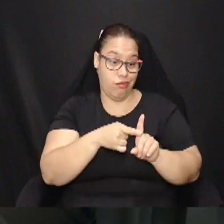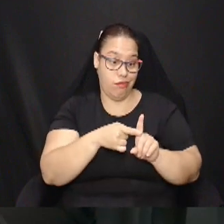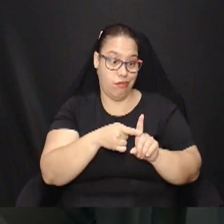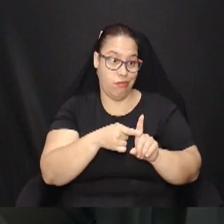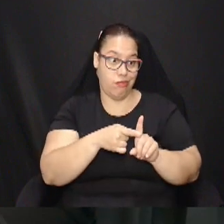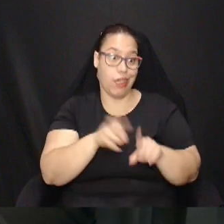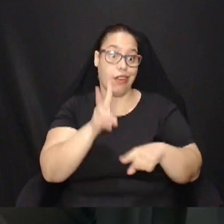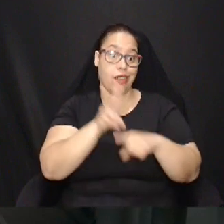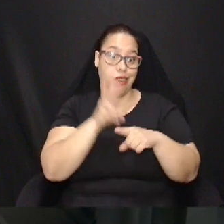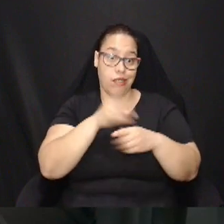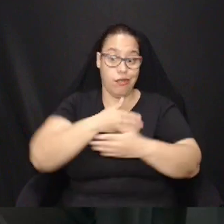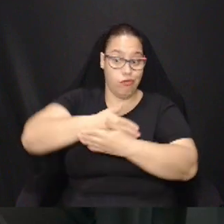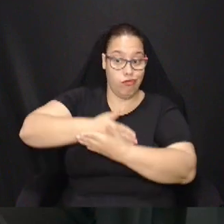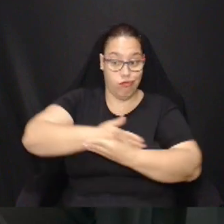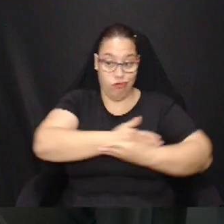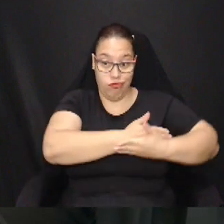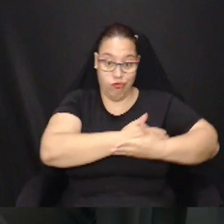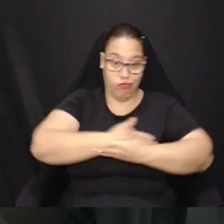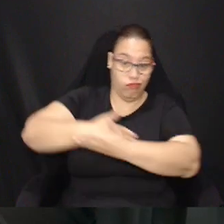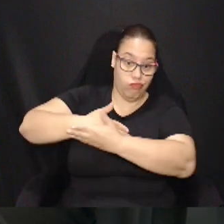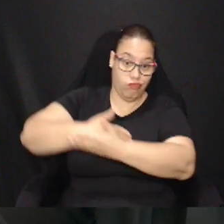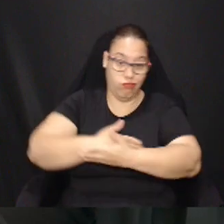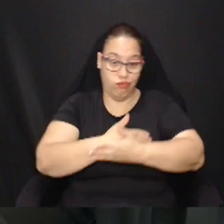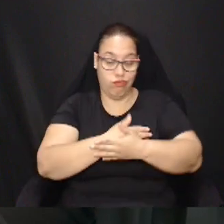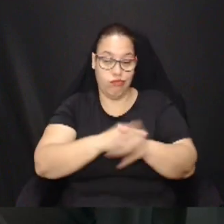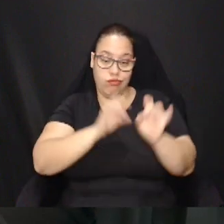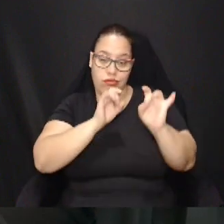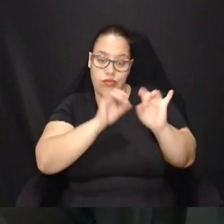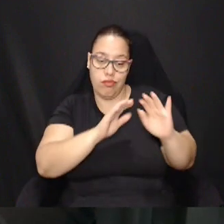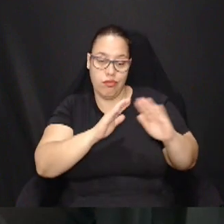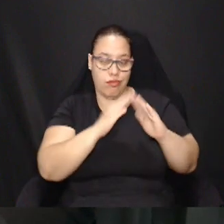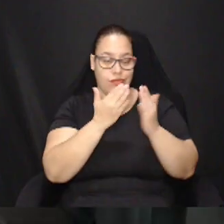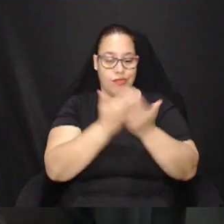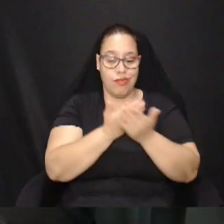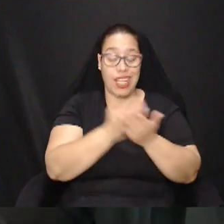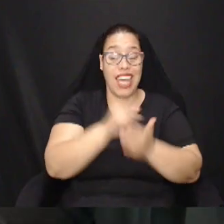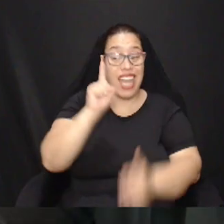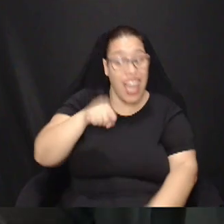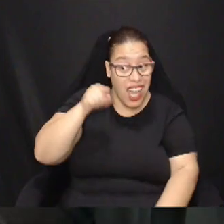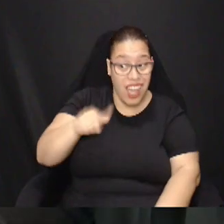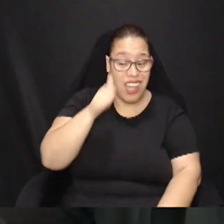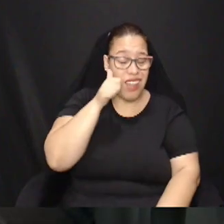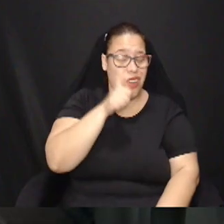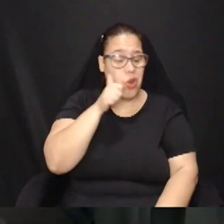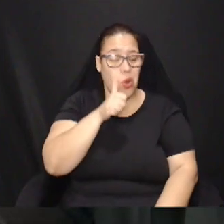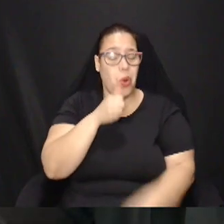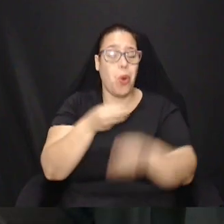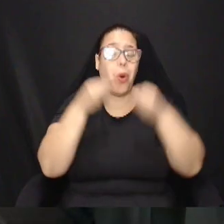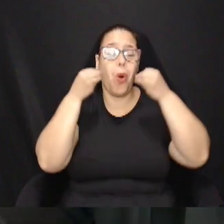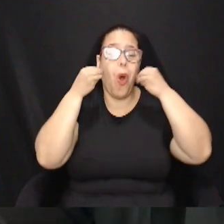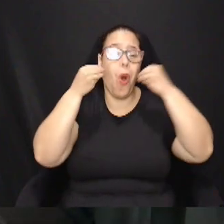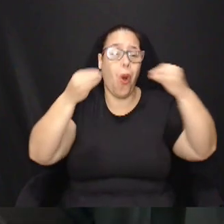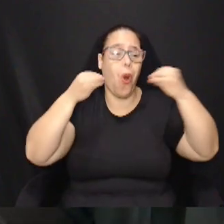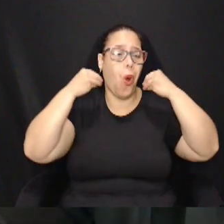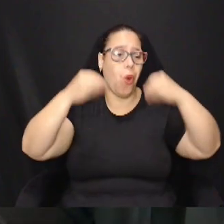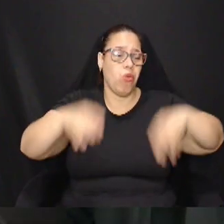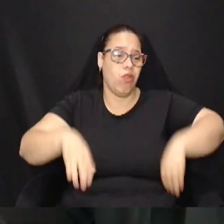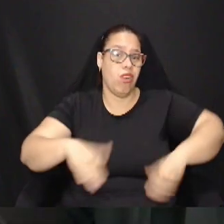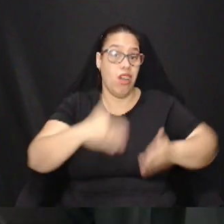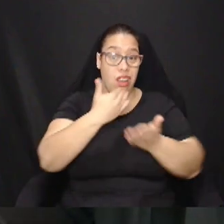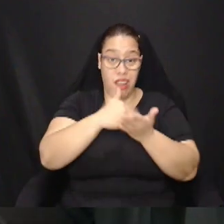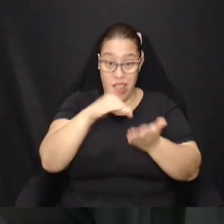esa menina, quien abandona esa escola esa menina. Entonces, ¿cómo puede ser que a Secretaría de